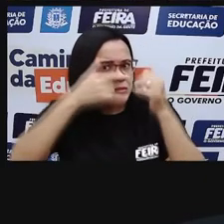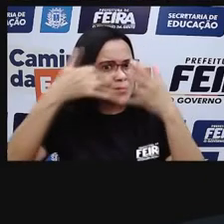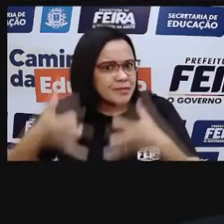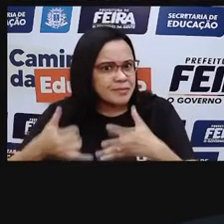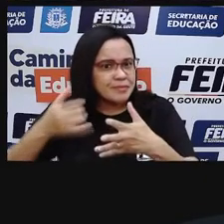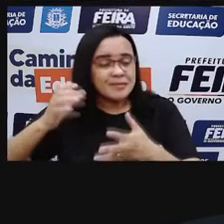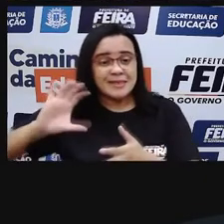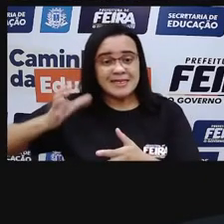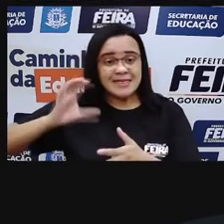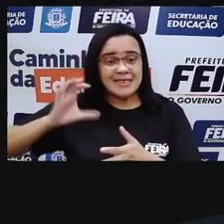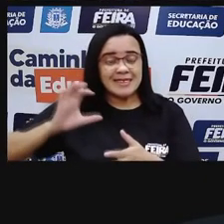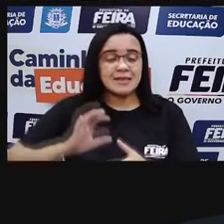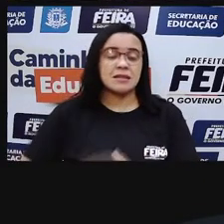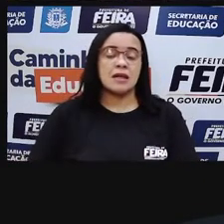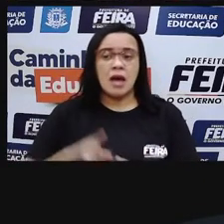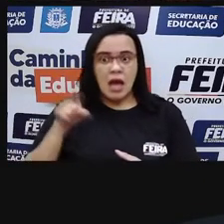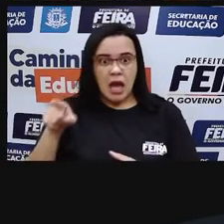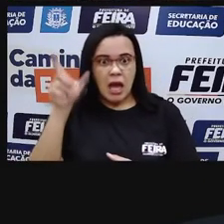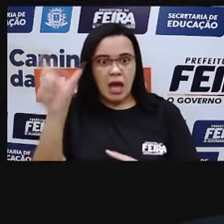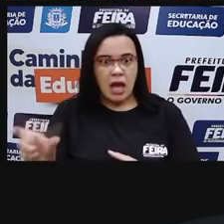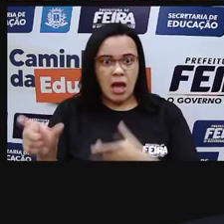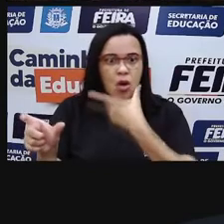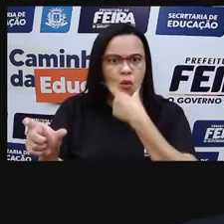Bom, e aí o que é que ele fez?